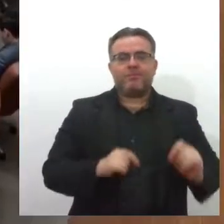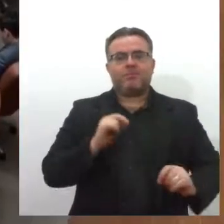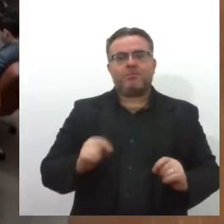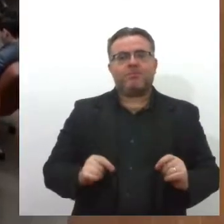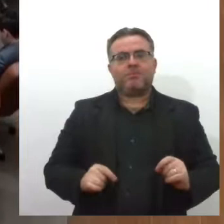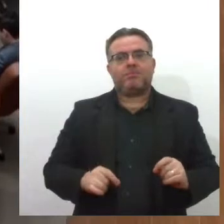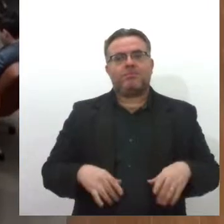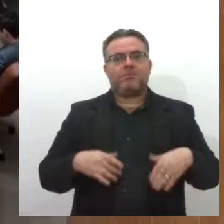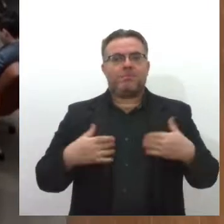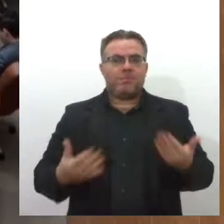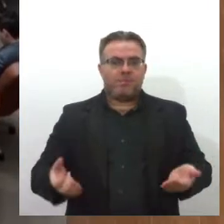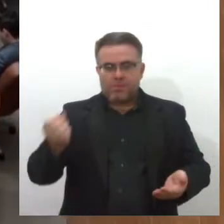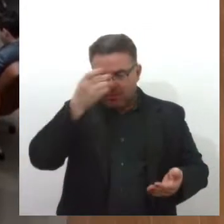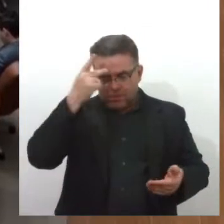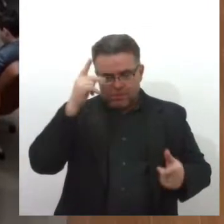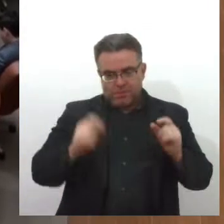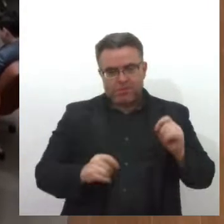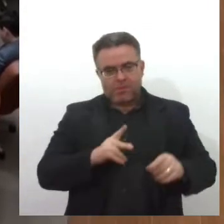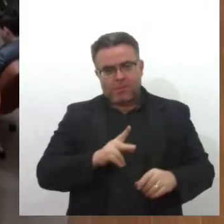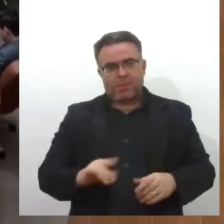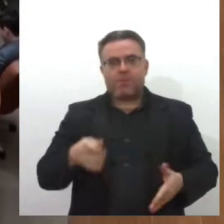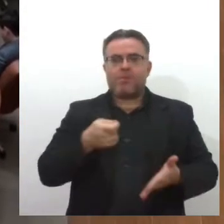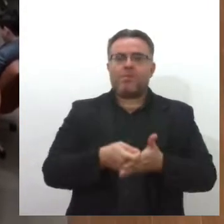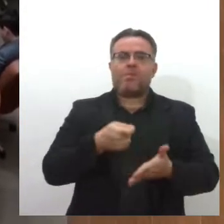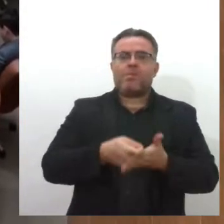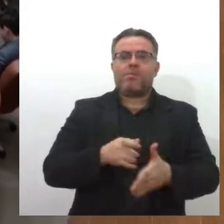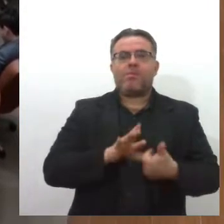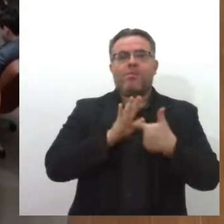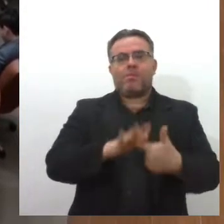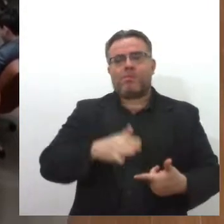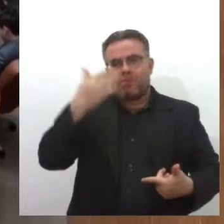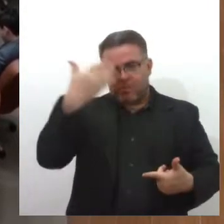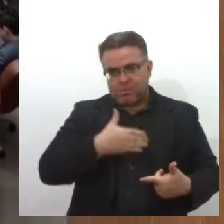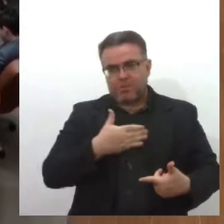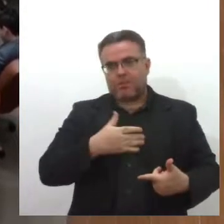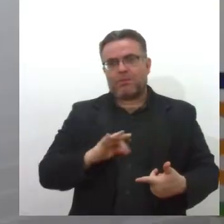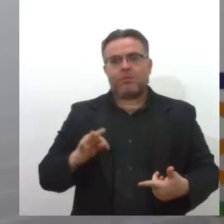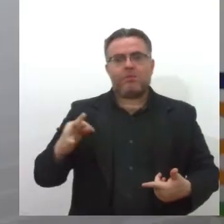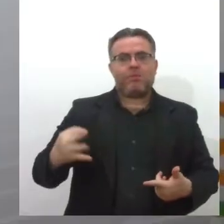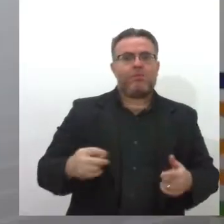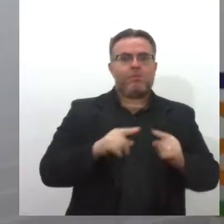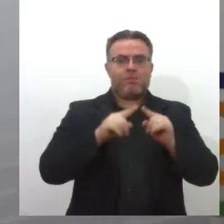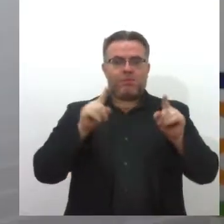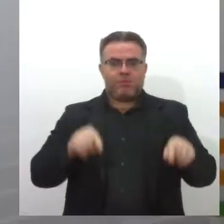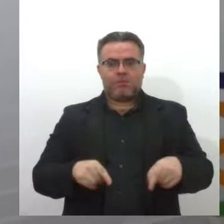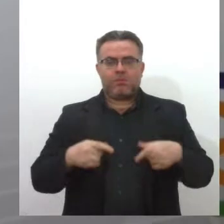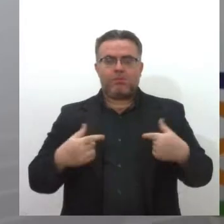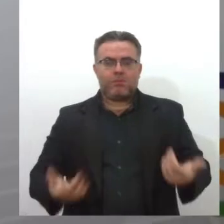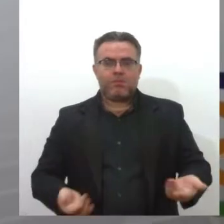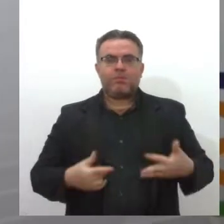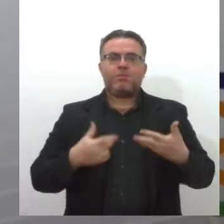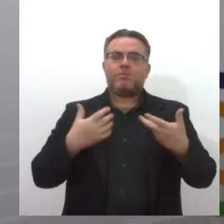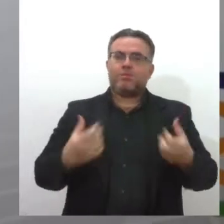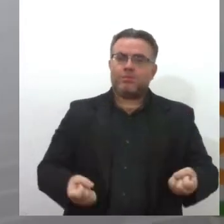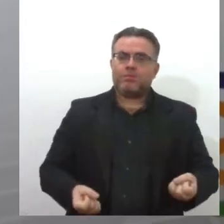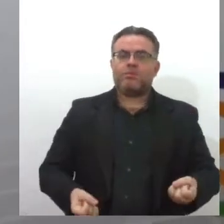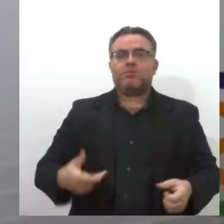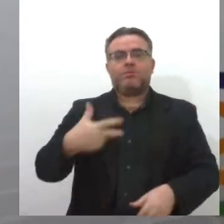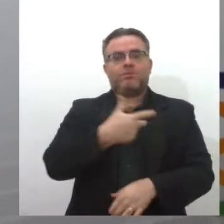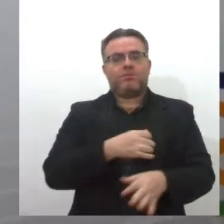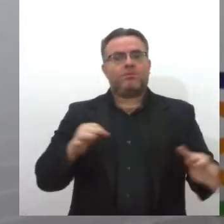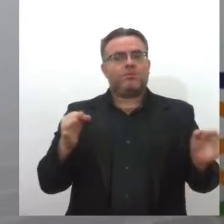da Prefeitura de Aracaju, que vai exigir comprovação da vacina dos servidores municipais. Eu sou a favor da vacina, sou